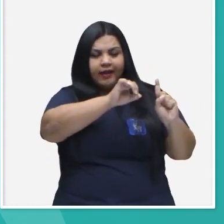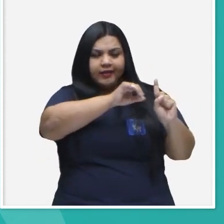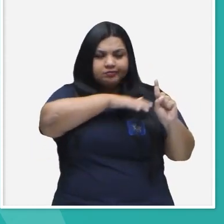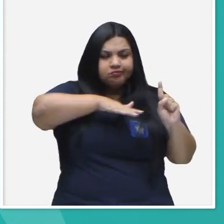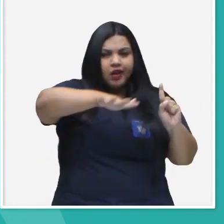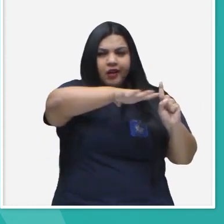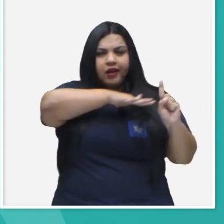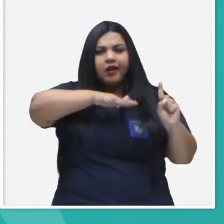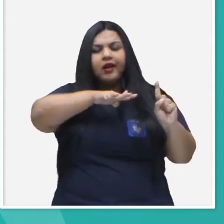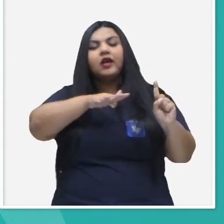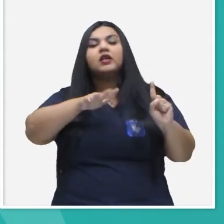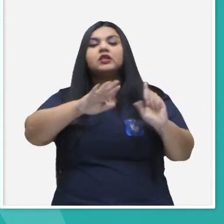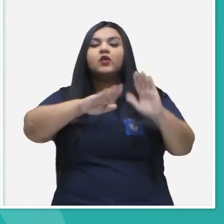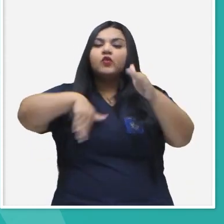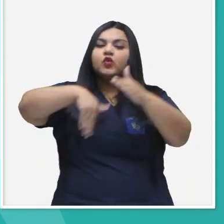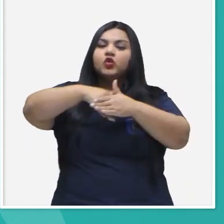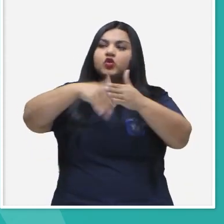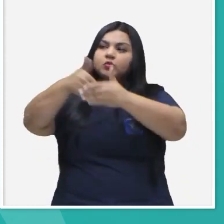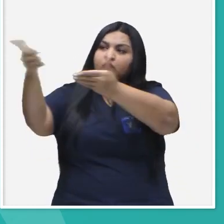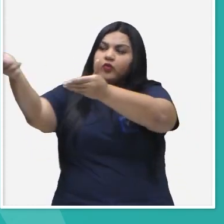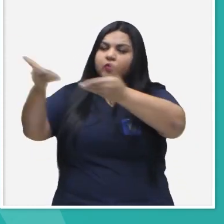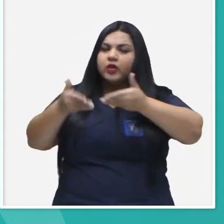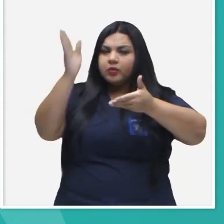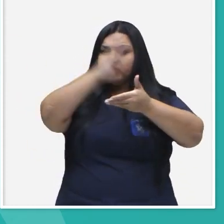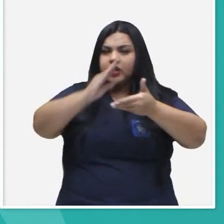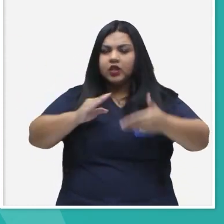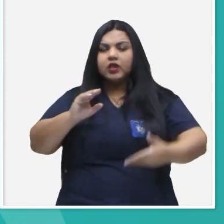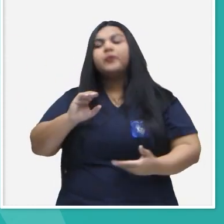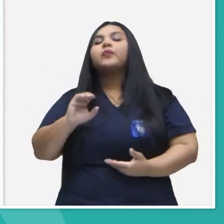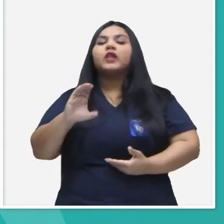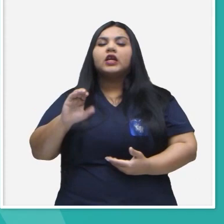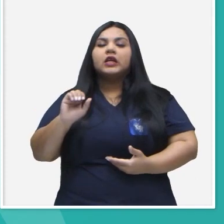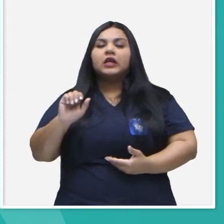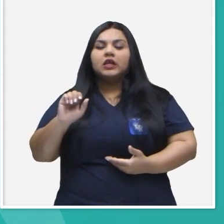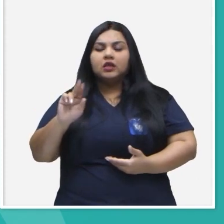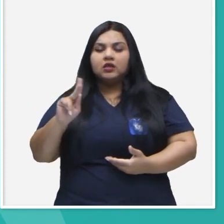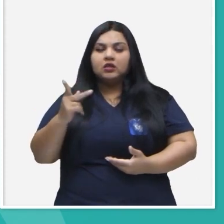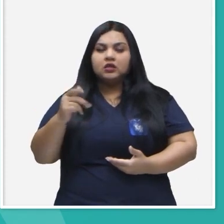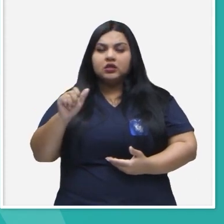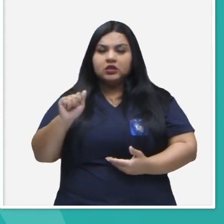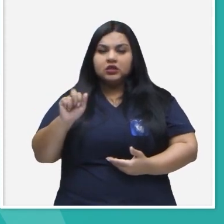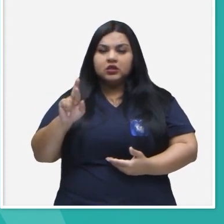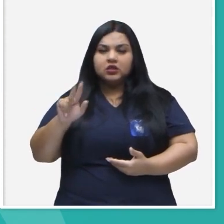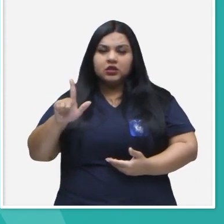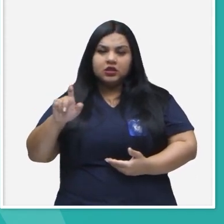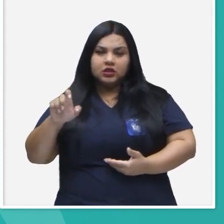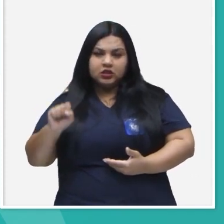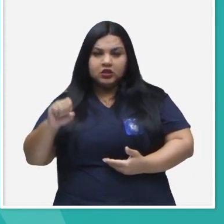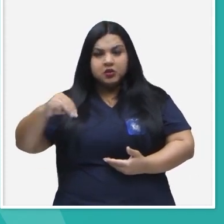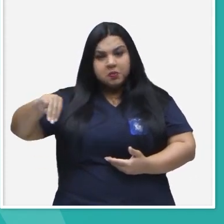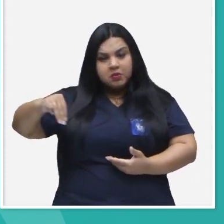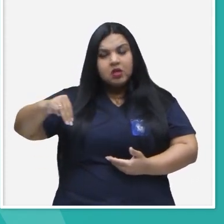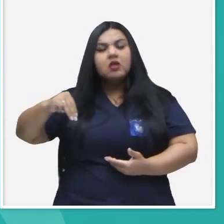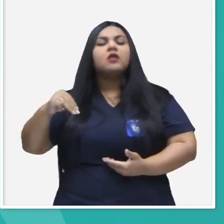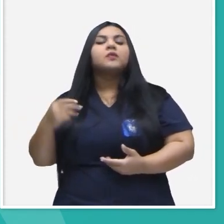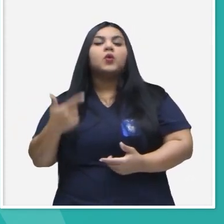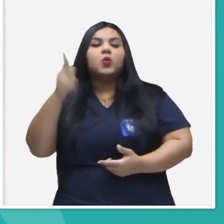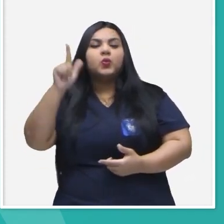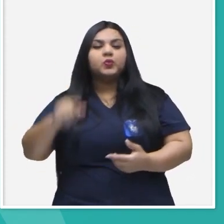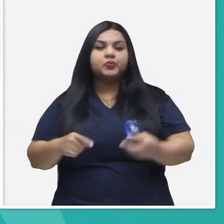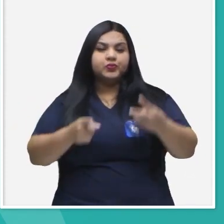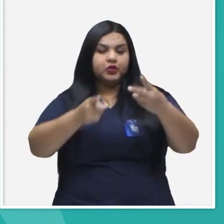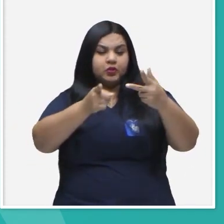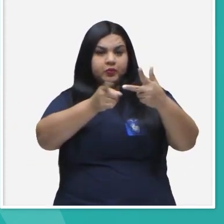foi trazido para o Brasil por Charles Miller, tá certo? Outro que nós iremos ver é